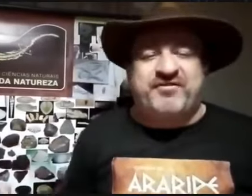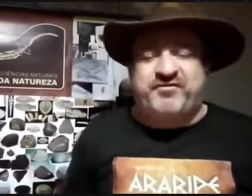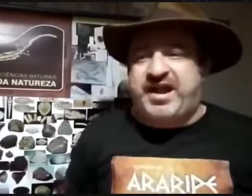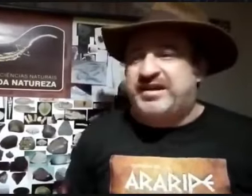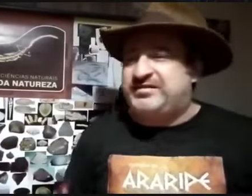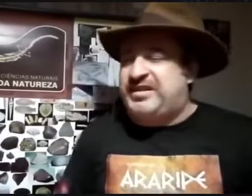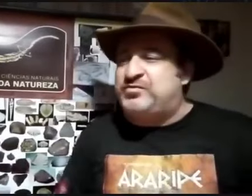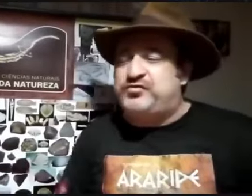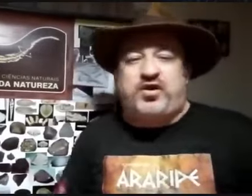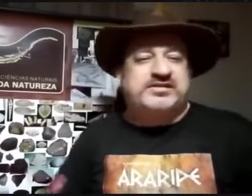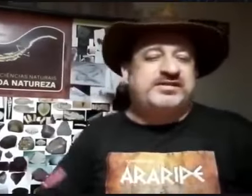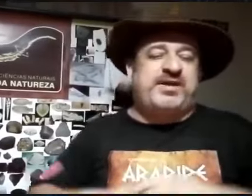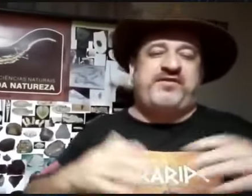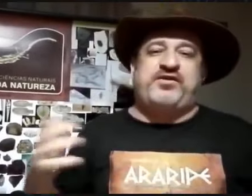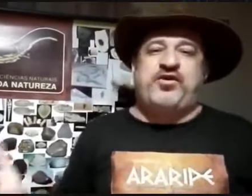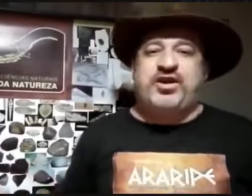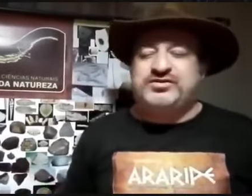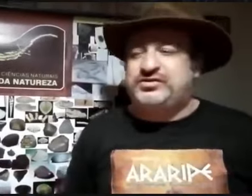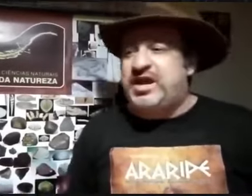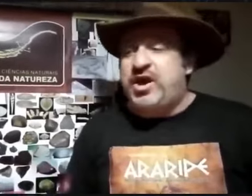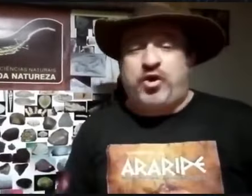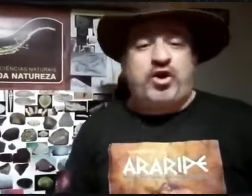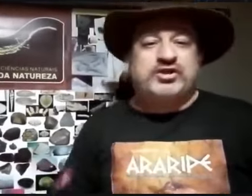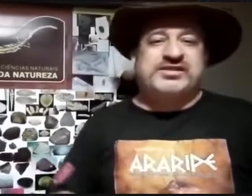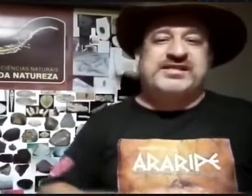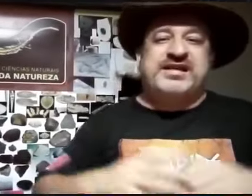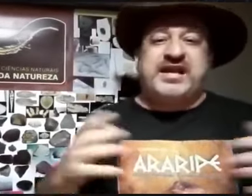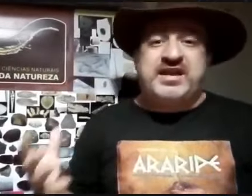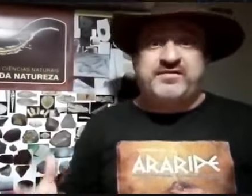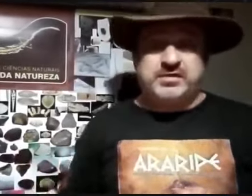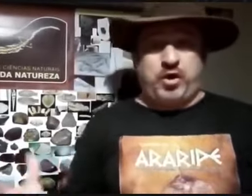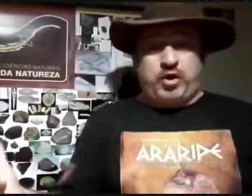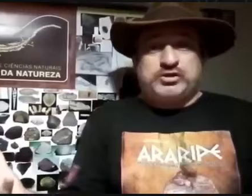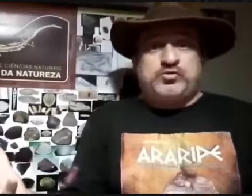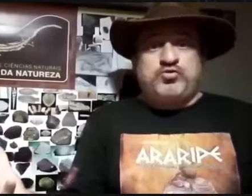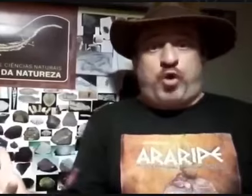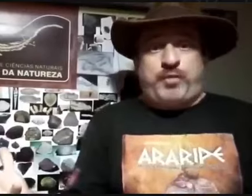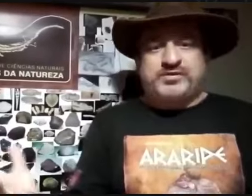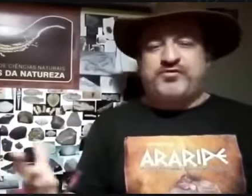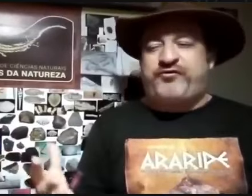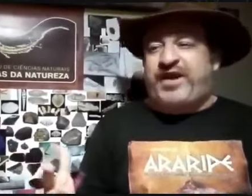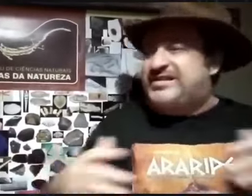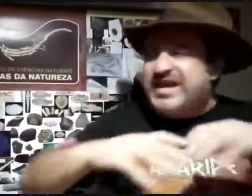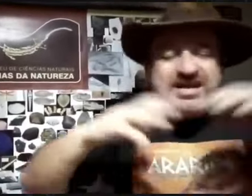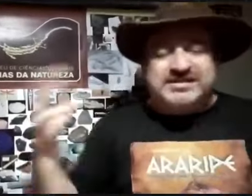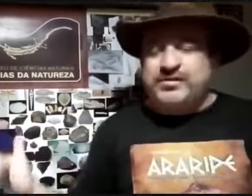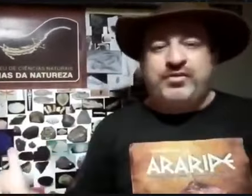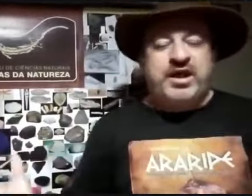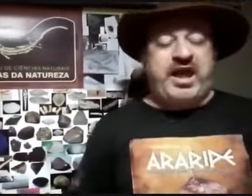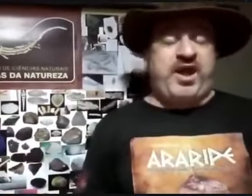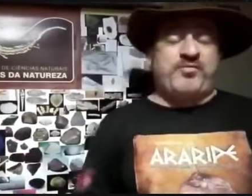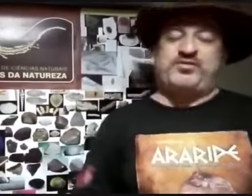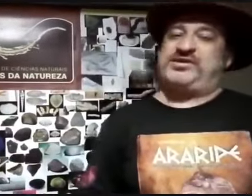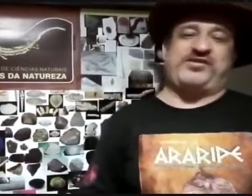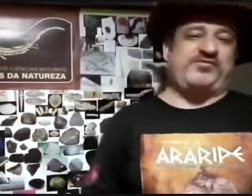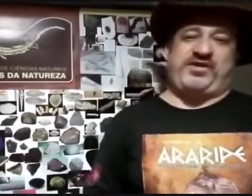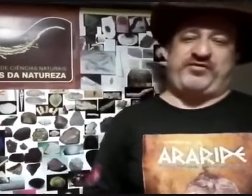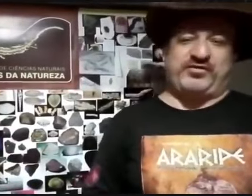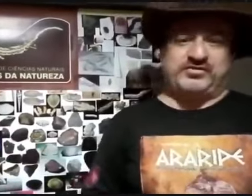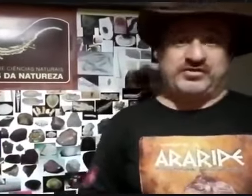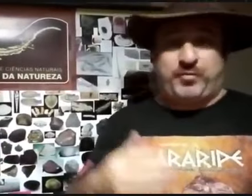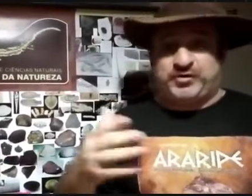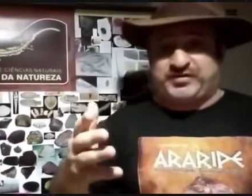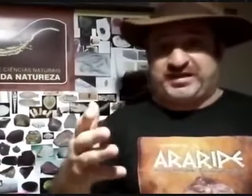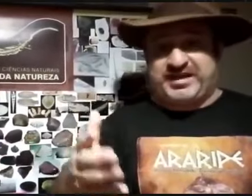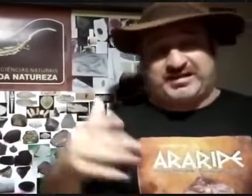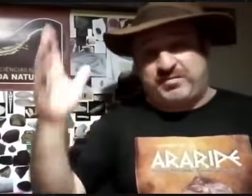pérolas de caverna, temos fósseis maravilhosos, rochas incríveis, rochas com dobras, com falhas. É realmente um acervo